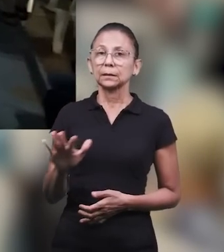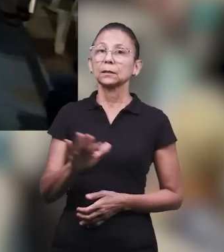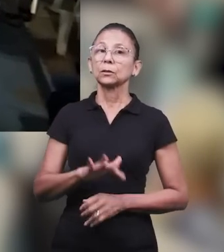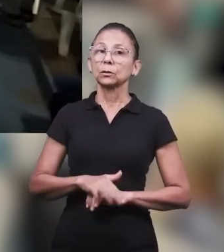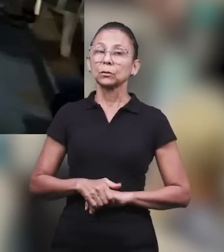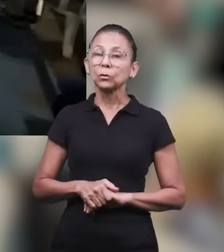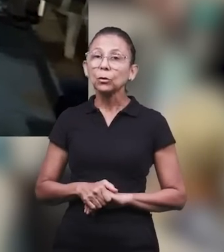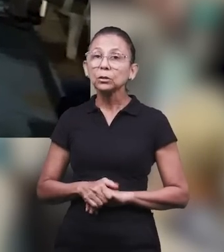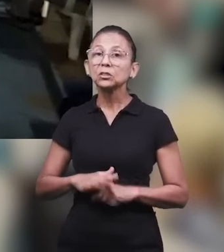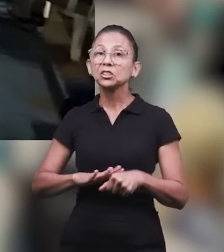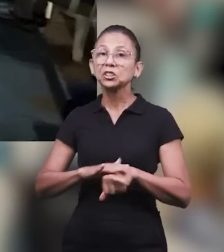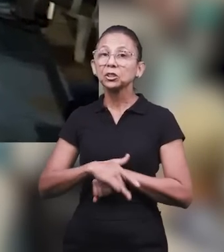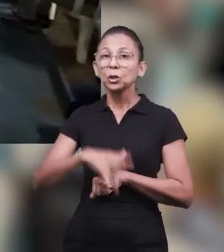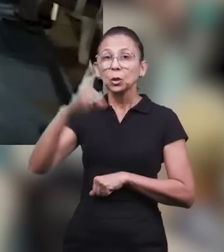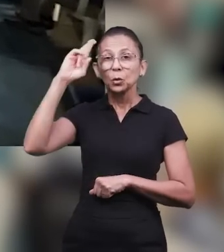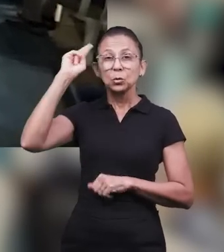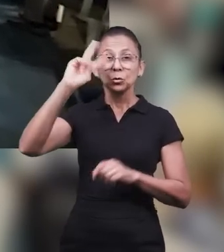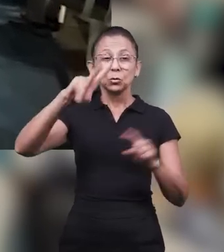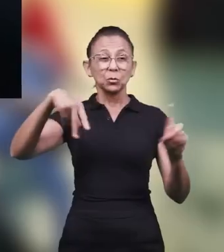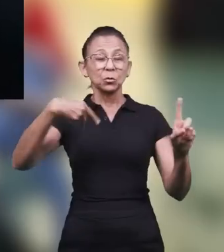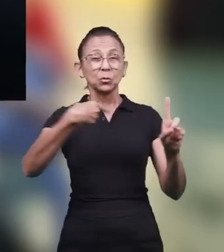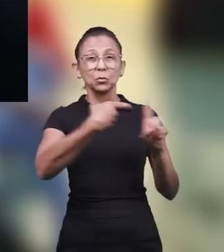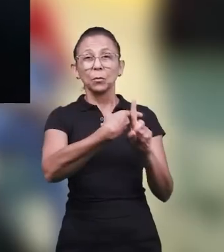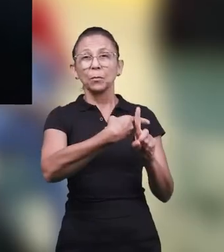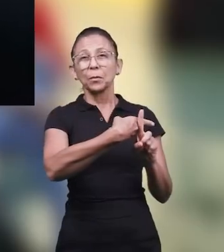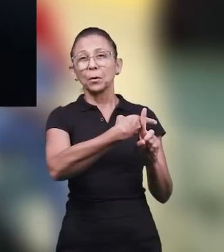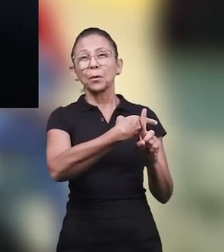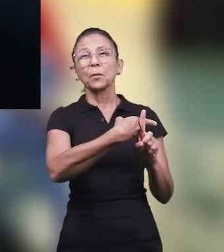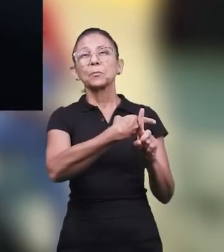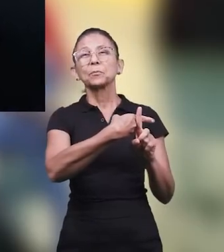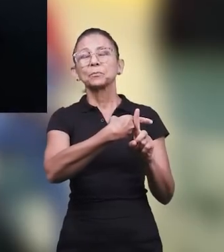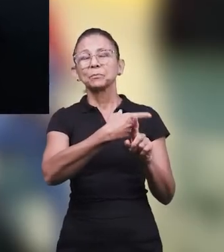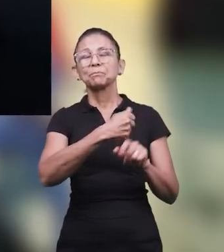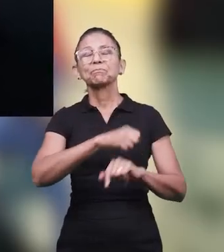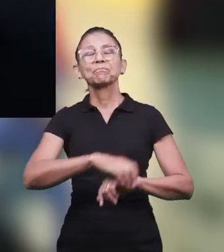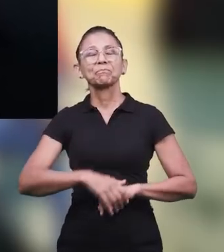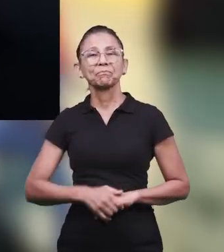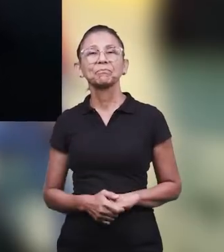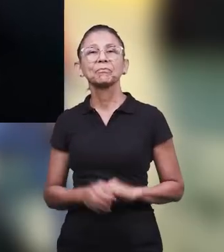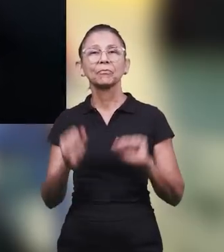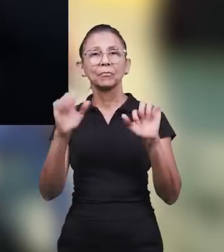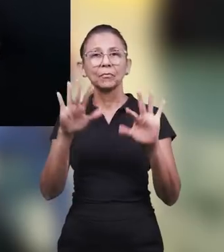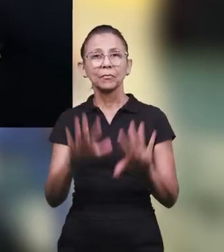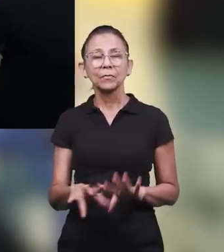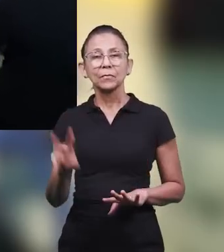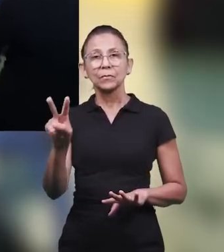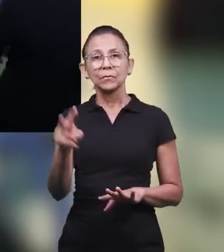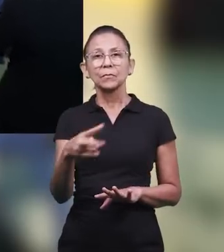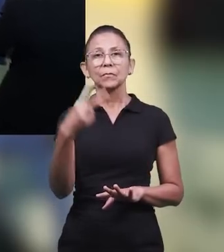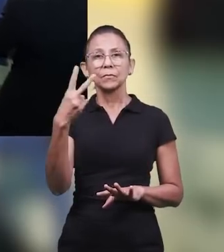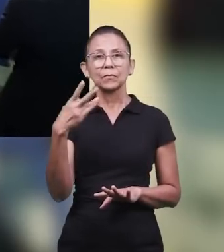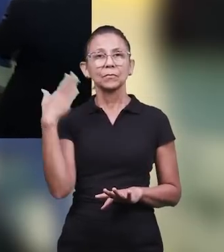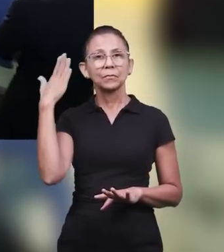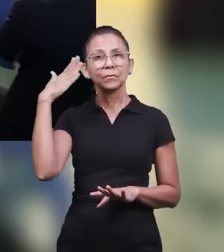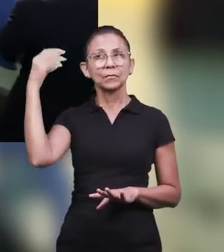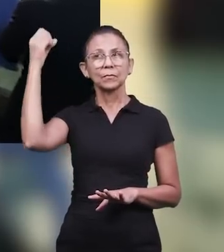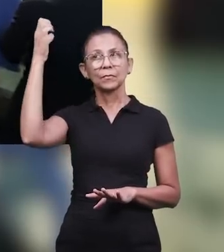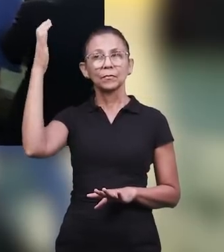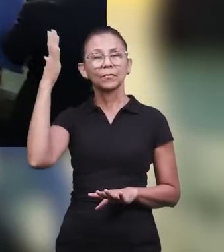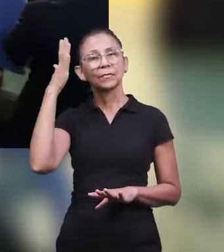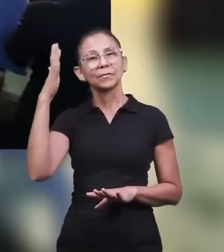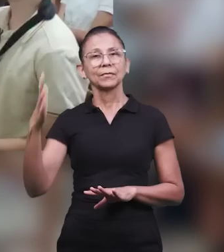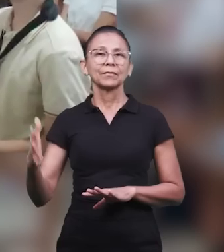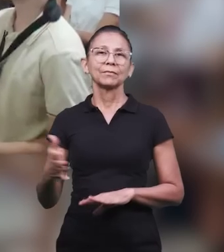Senhor triplicou o número daqueles que ali ouviram a palavra revelada nesta obra. Louvado seja o nome